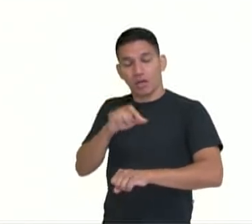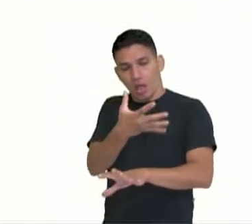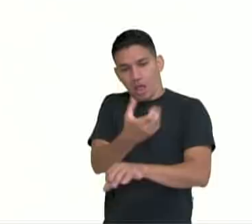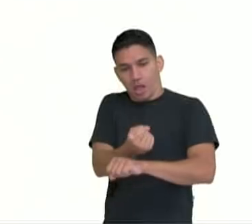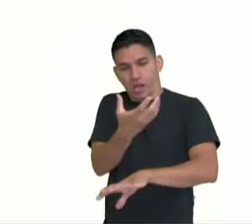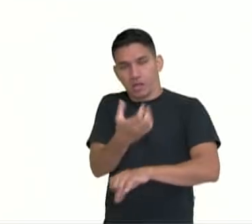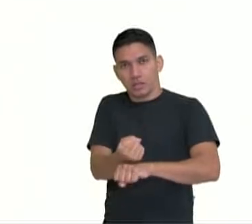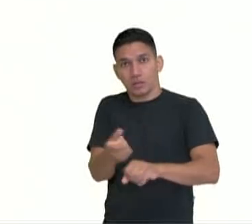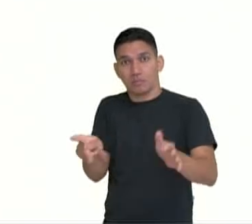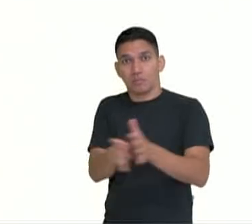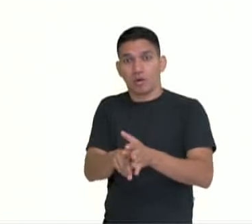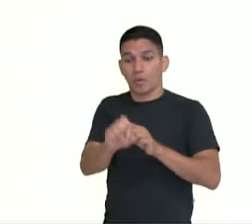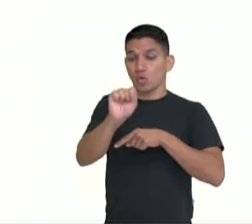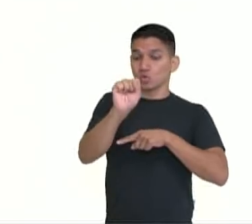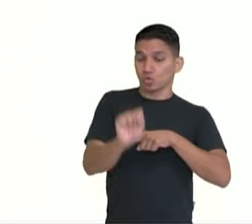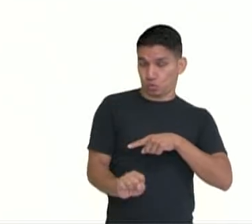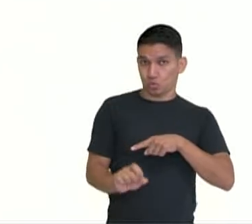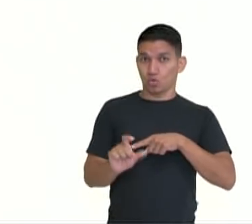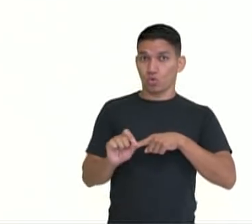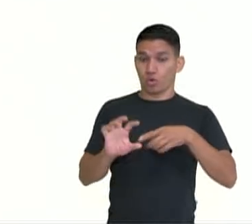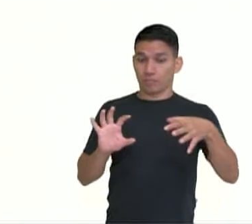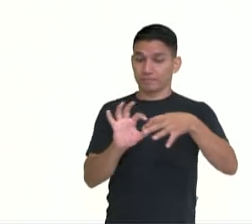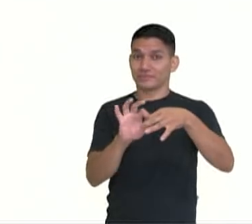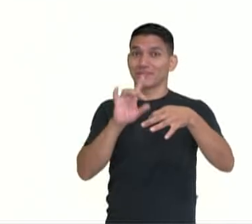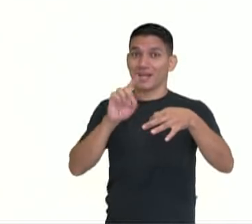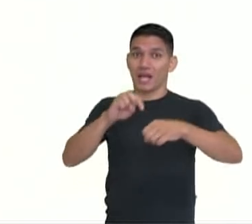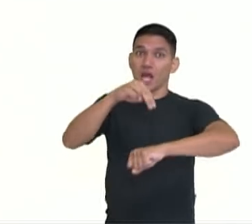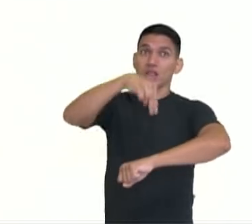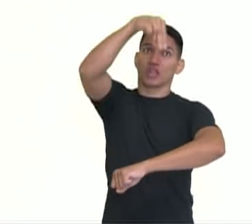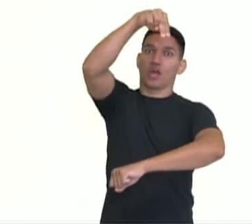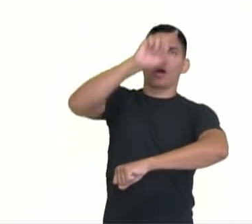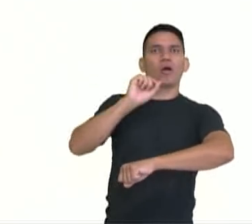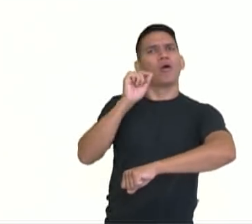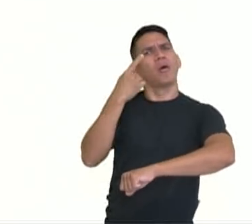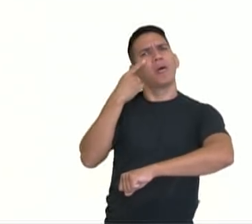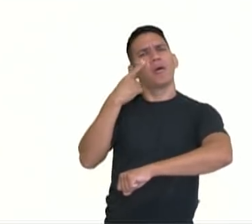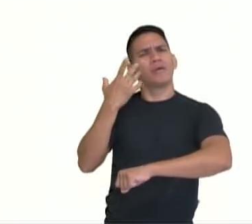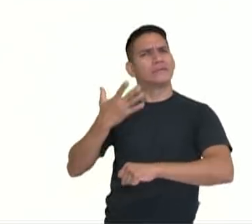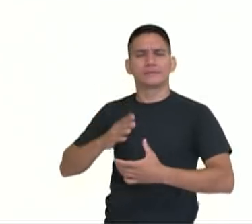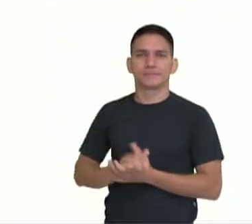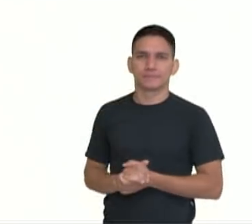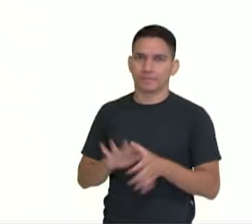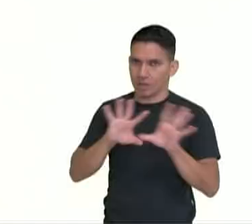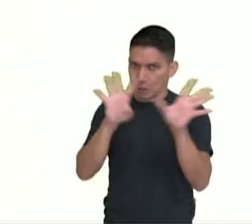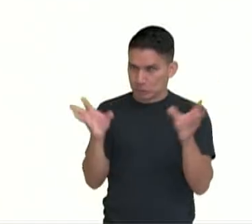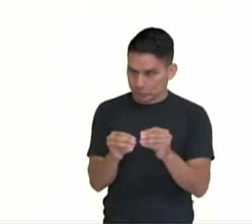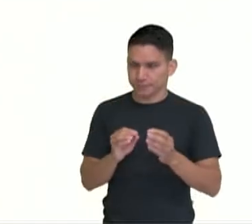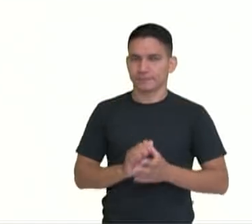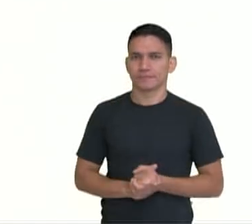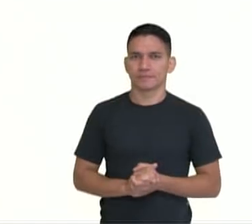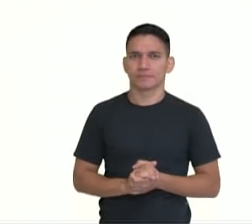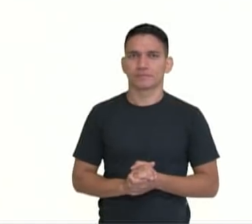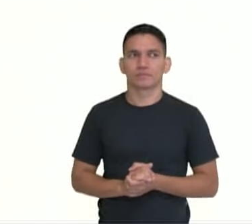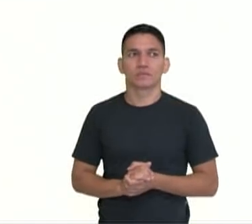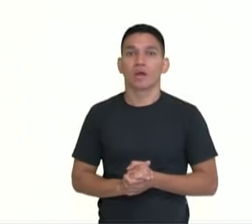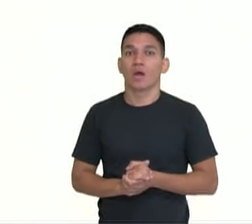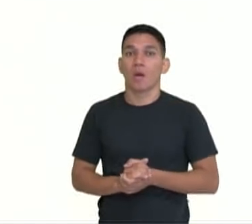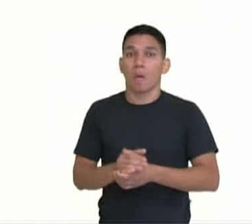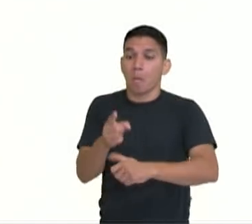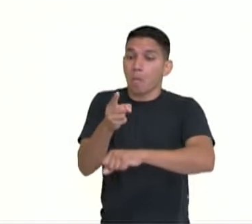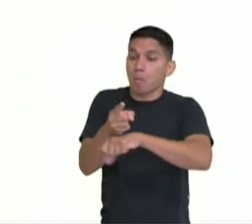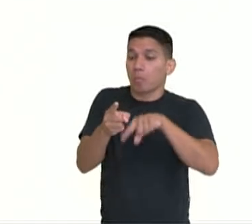sul magnético, que corresponde ao norte geográfico. Então, o que que eu vou ter? Resumidamente, o